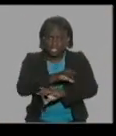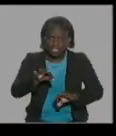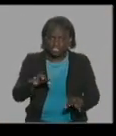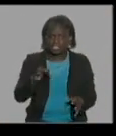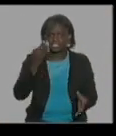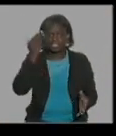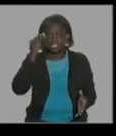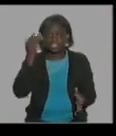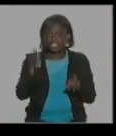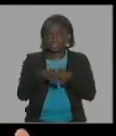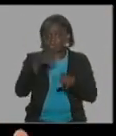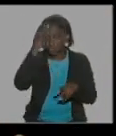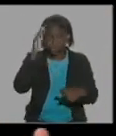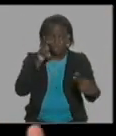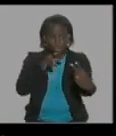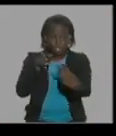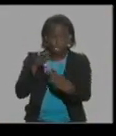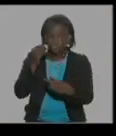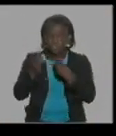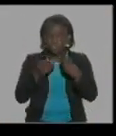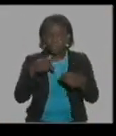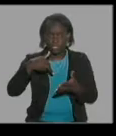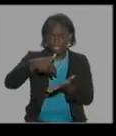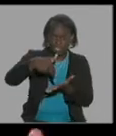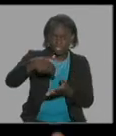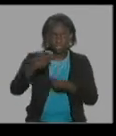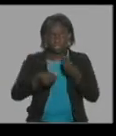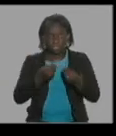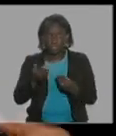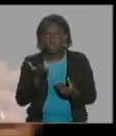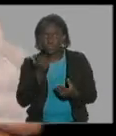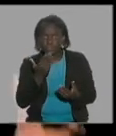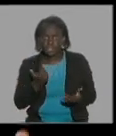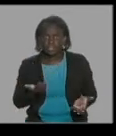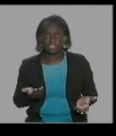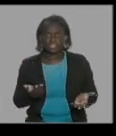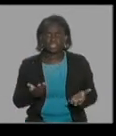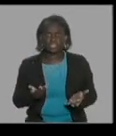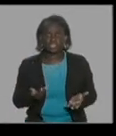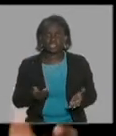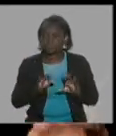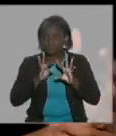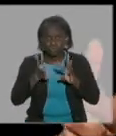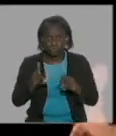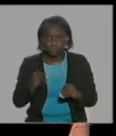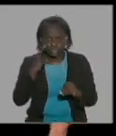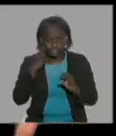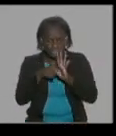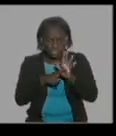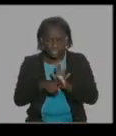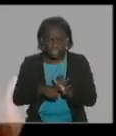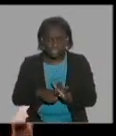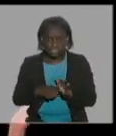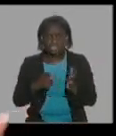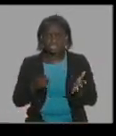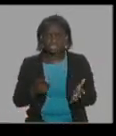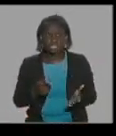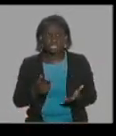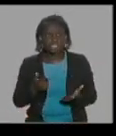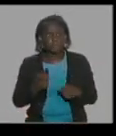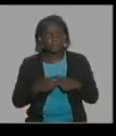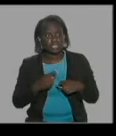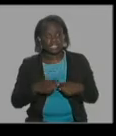quanto pelo modo das pessoas se olharem, pelo modo de andar, a comida, tudo, cara. Até mesmo